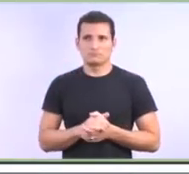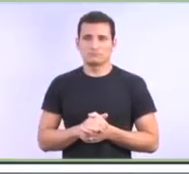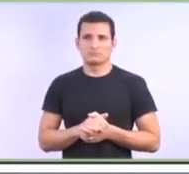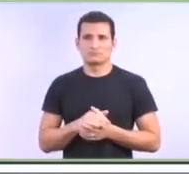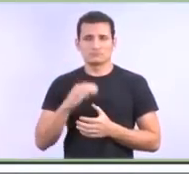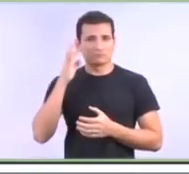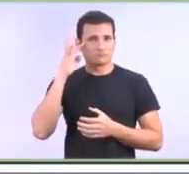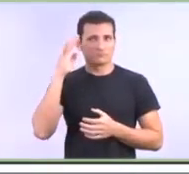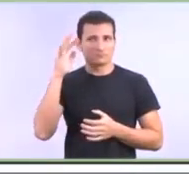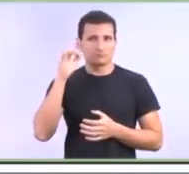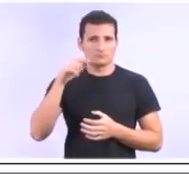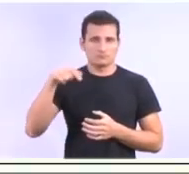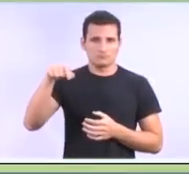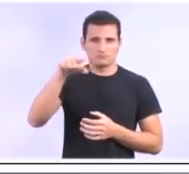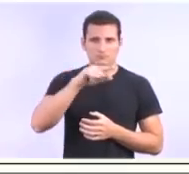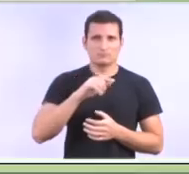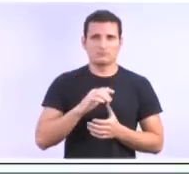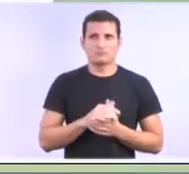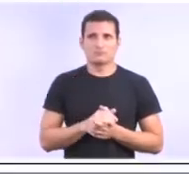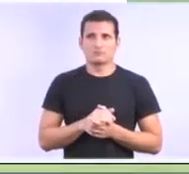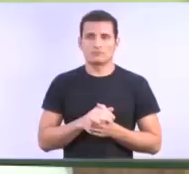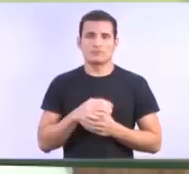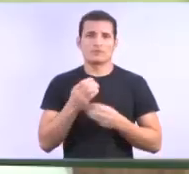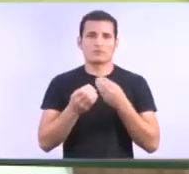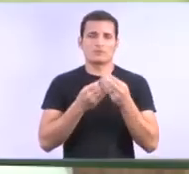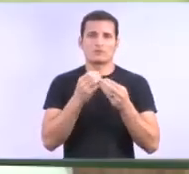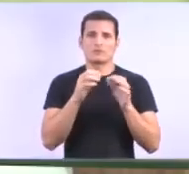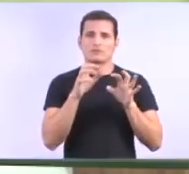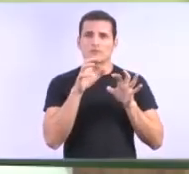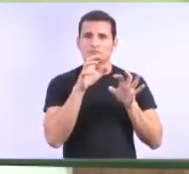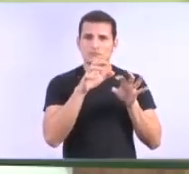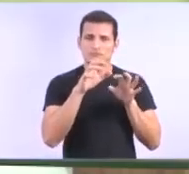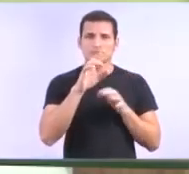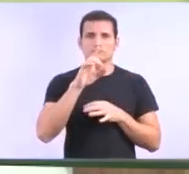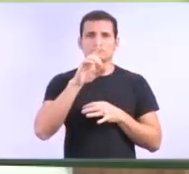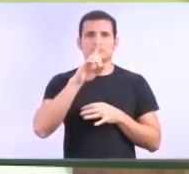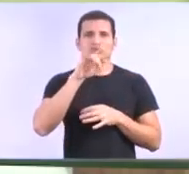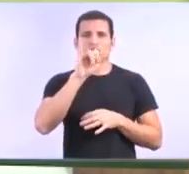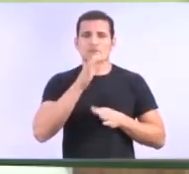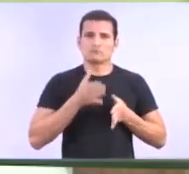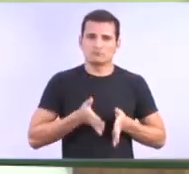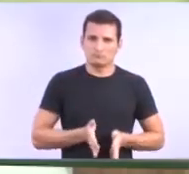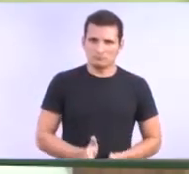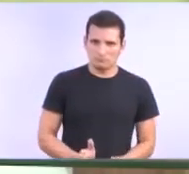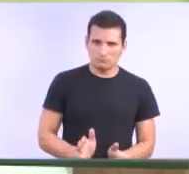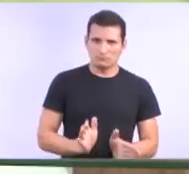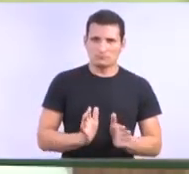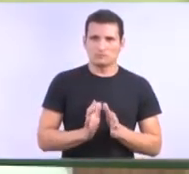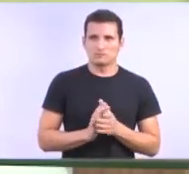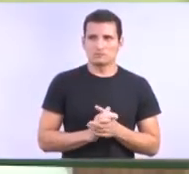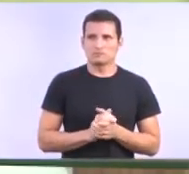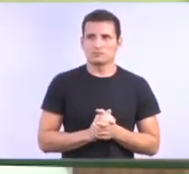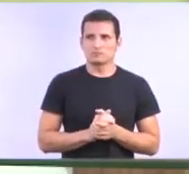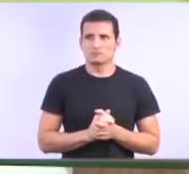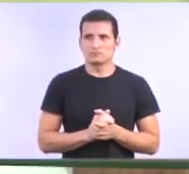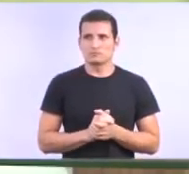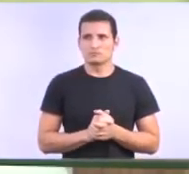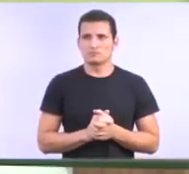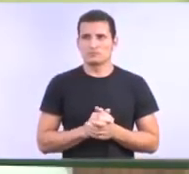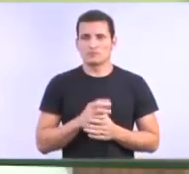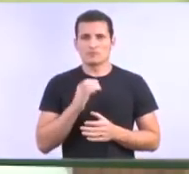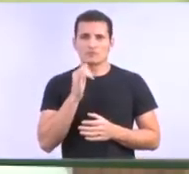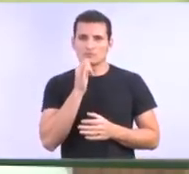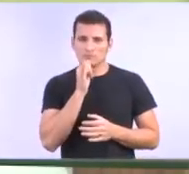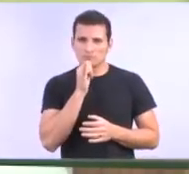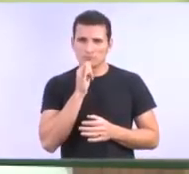imagine o seguinte: se eu defino uma característica data de nascimento para bom, já estou dando um exemplo